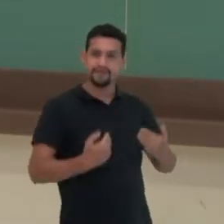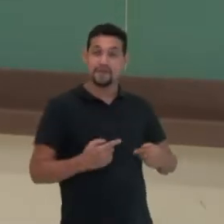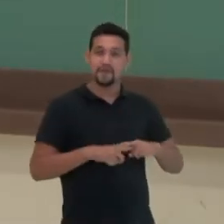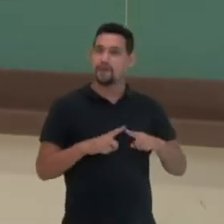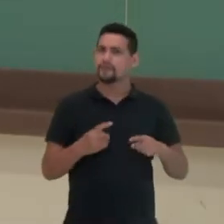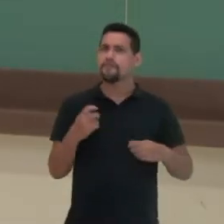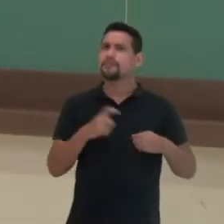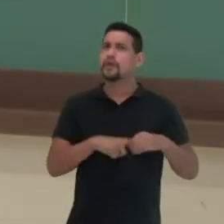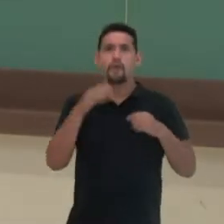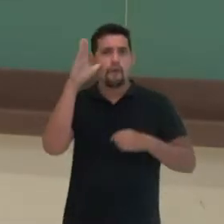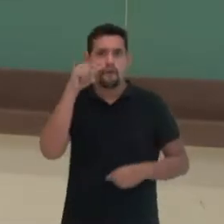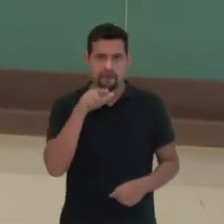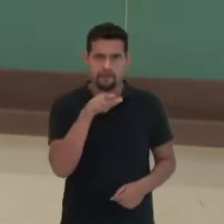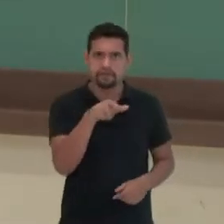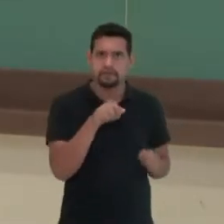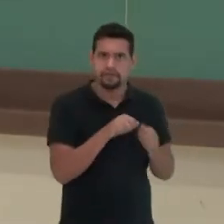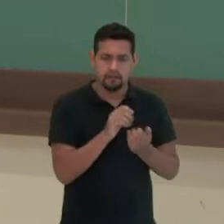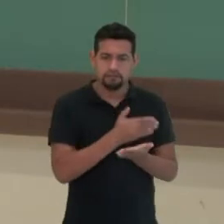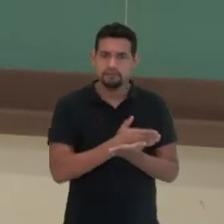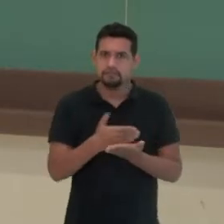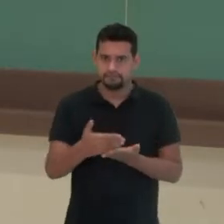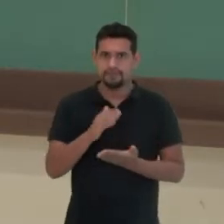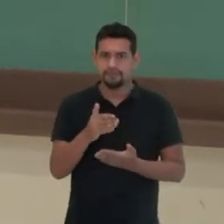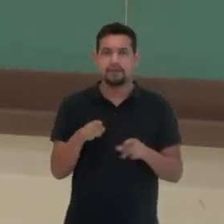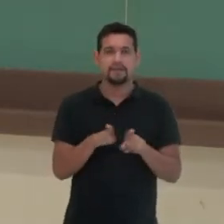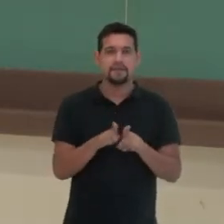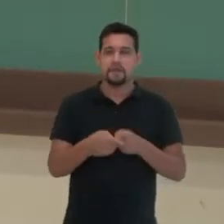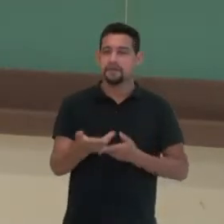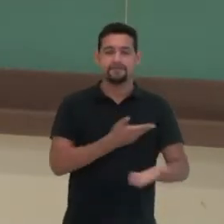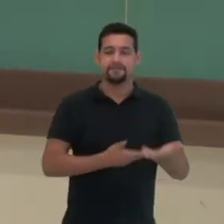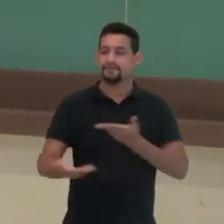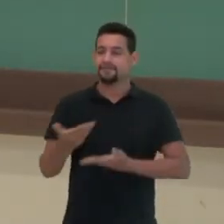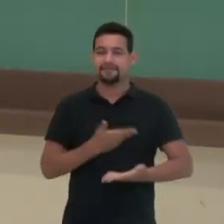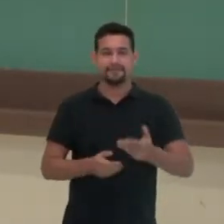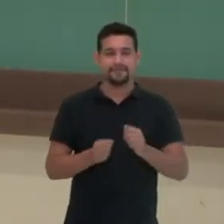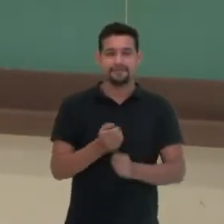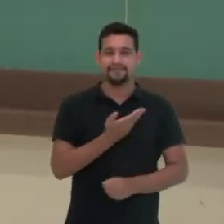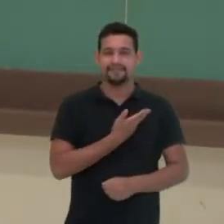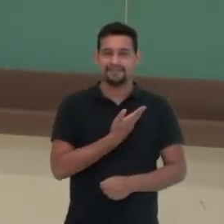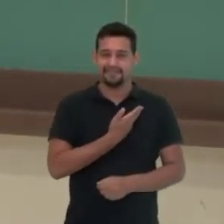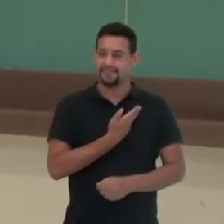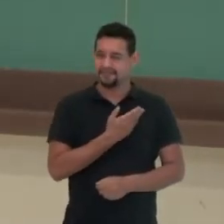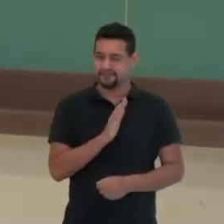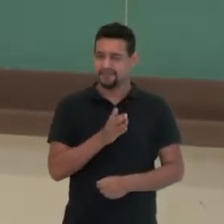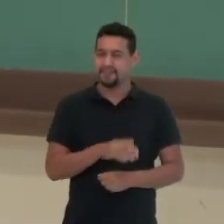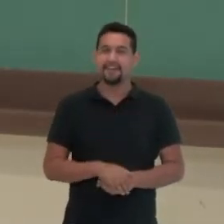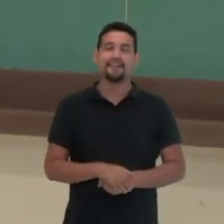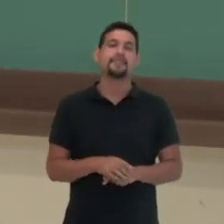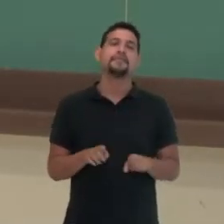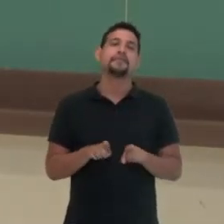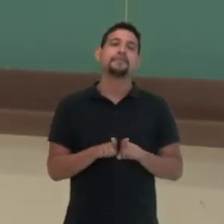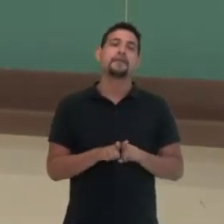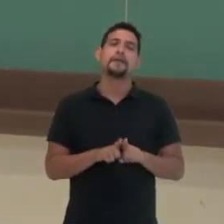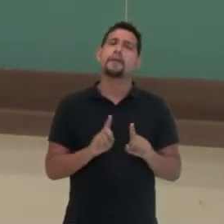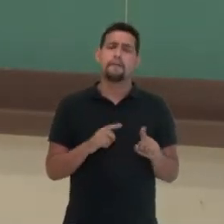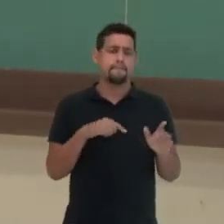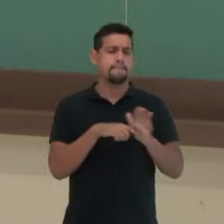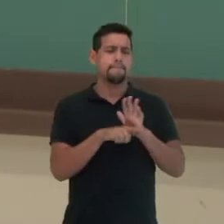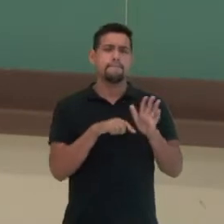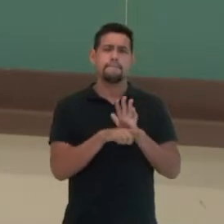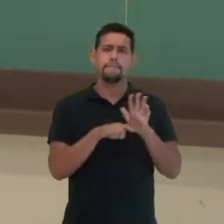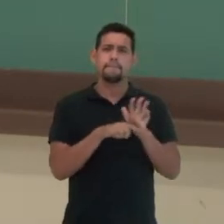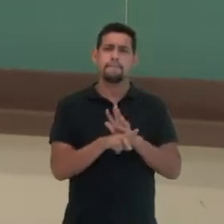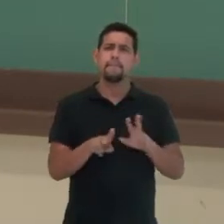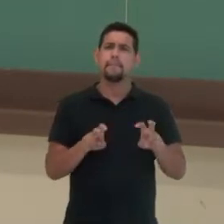Voltei curiosa. E aí, você já começou a socializar ali com seus colegas da turma, perguntando